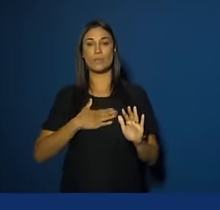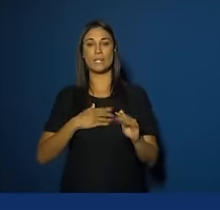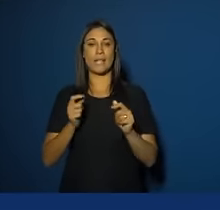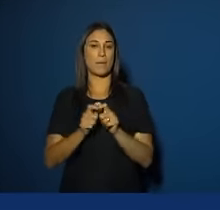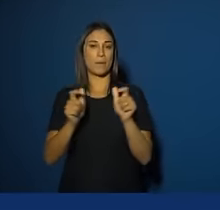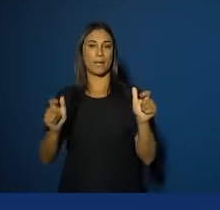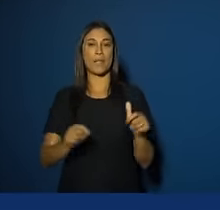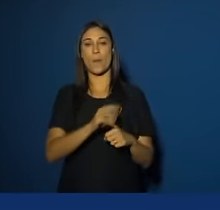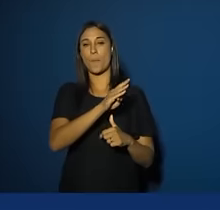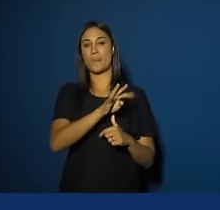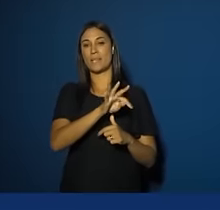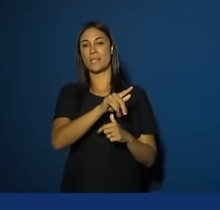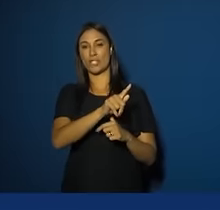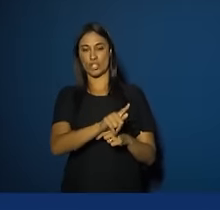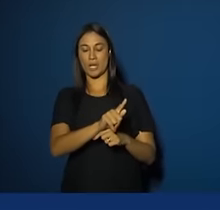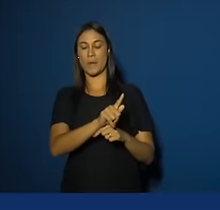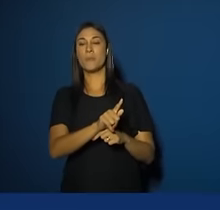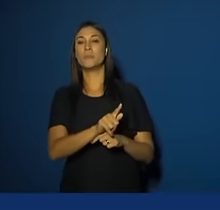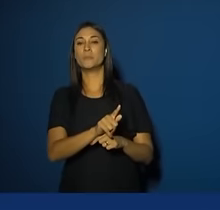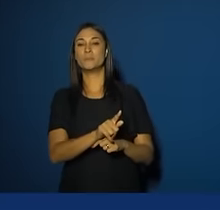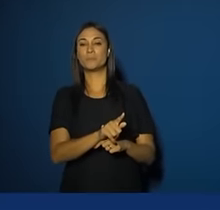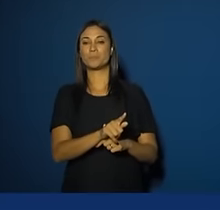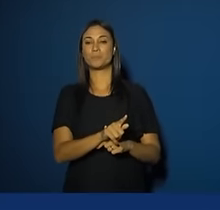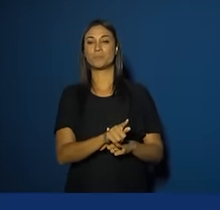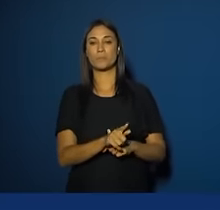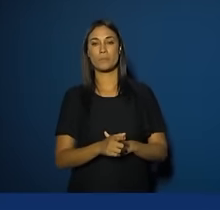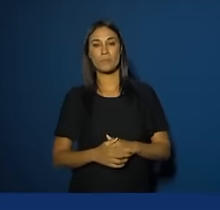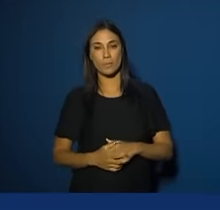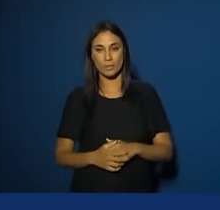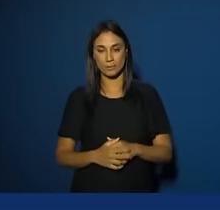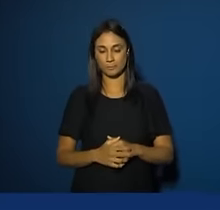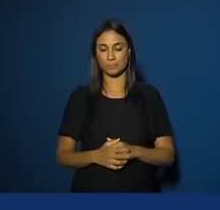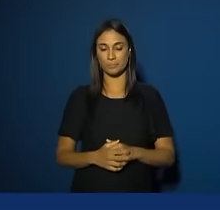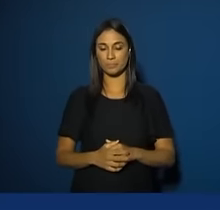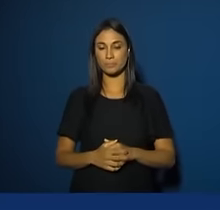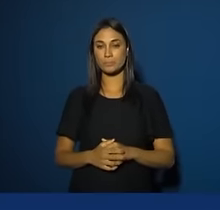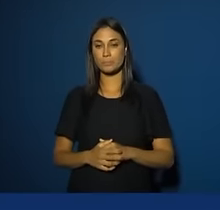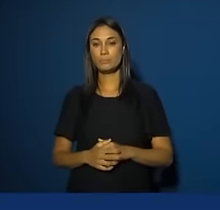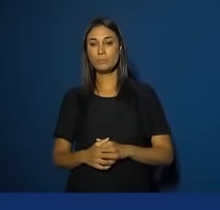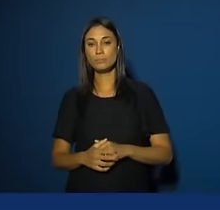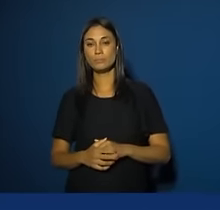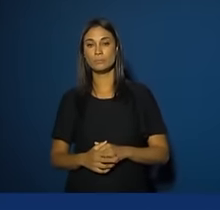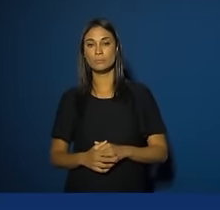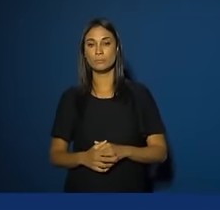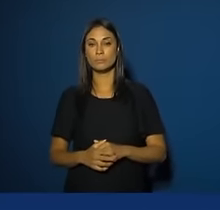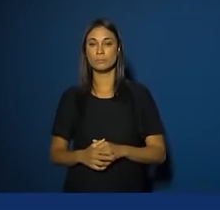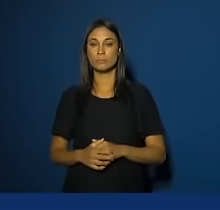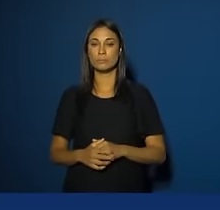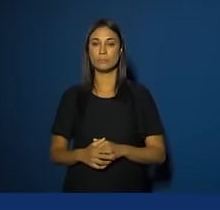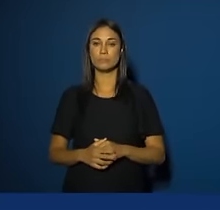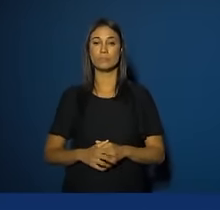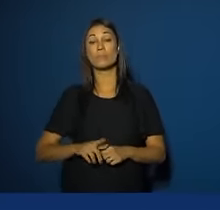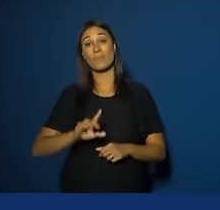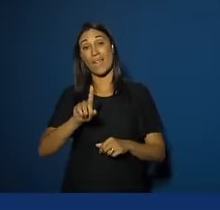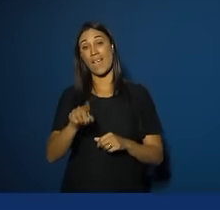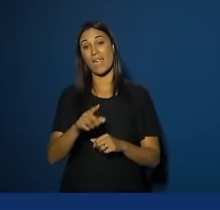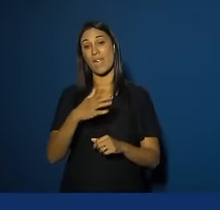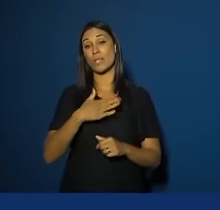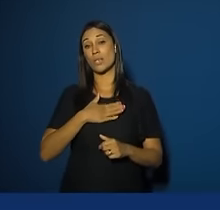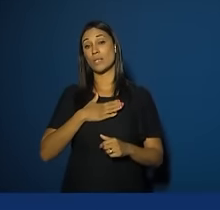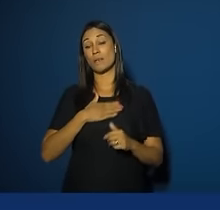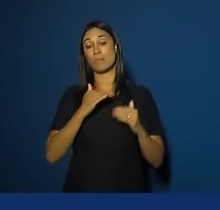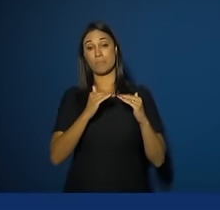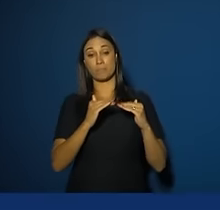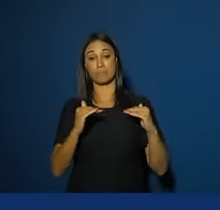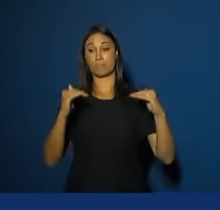aqui, o BTG, que é a nossa maior posição, né? Never spoil your sponsor, né? Mas é a nossa maior posição,